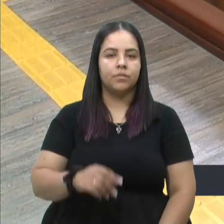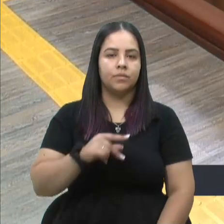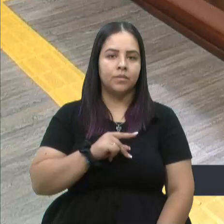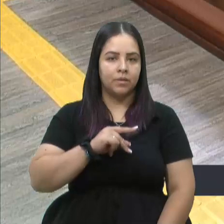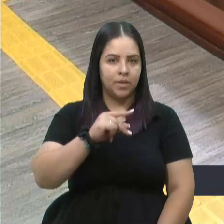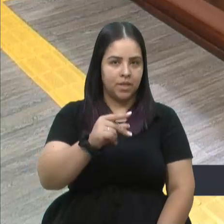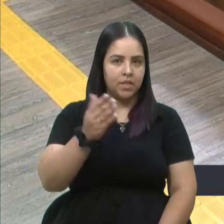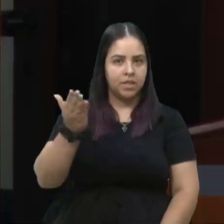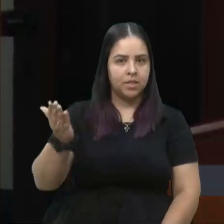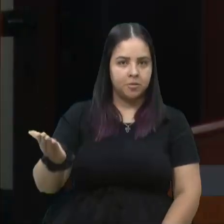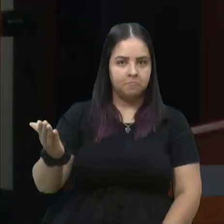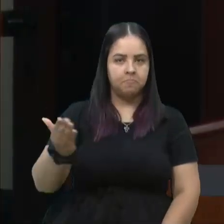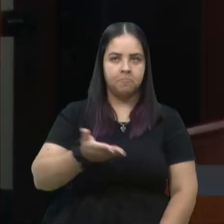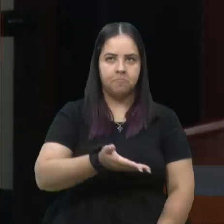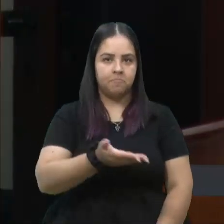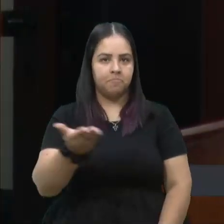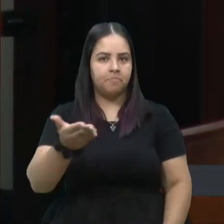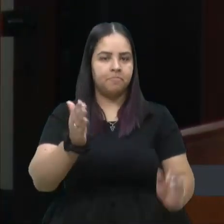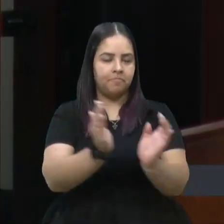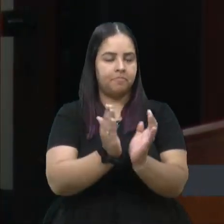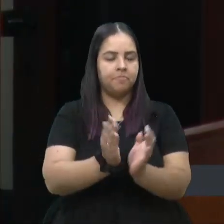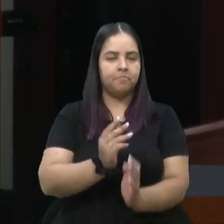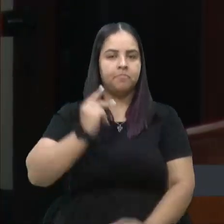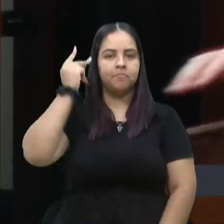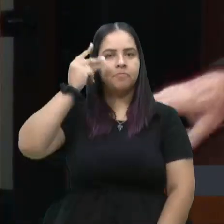Senhor presidente, caros colegas vereadores,